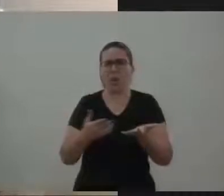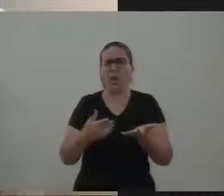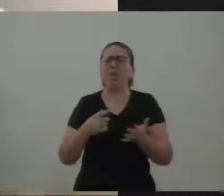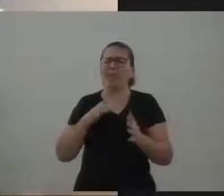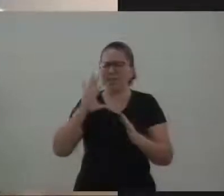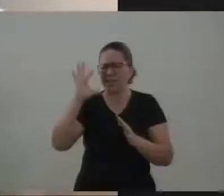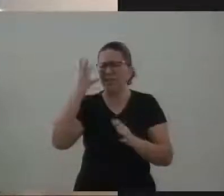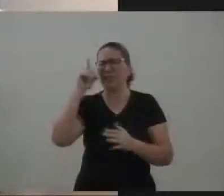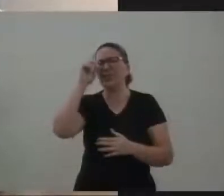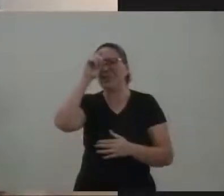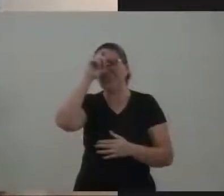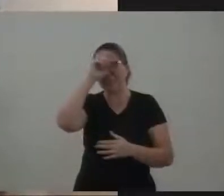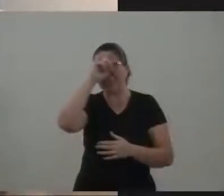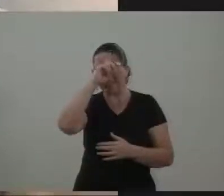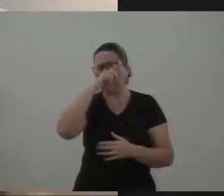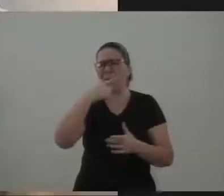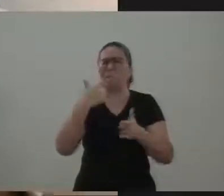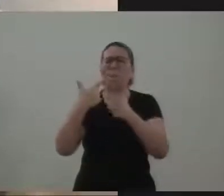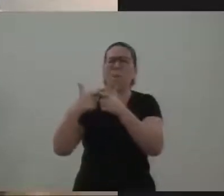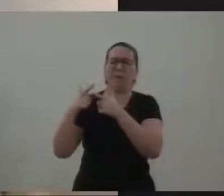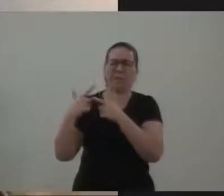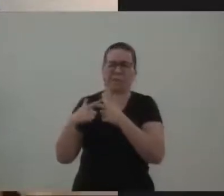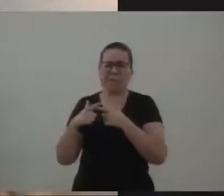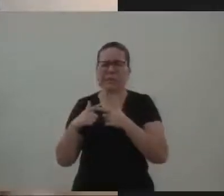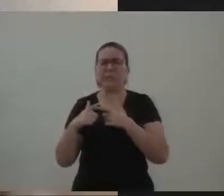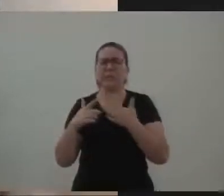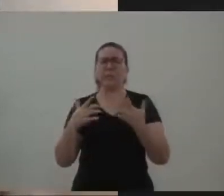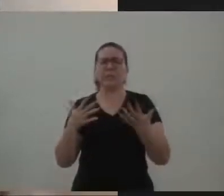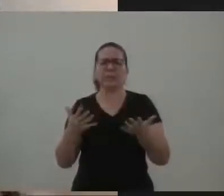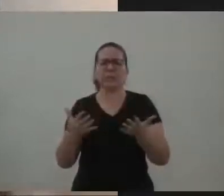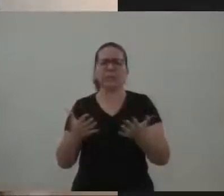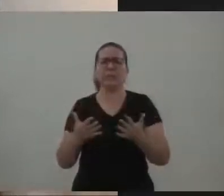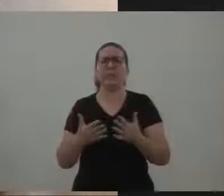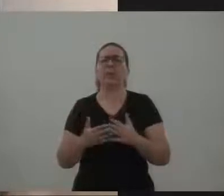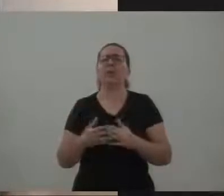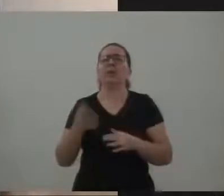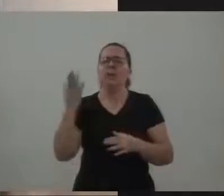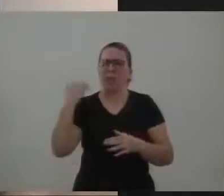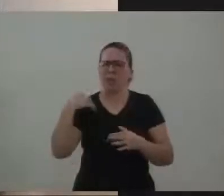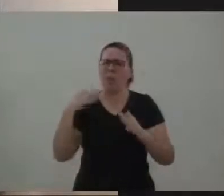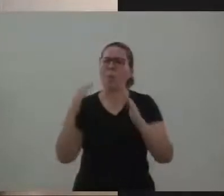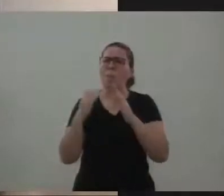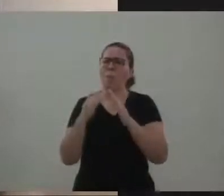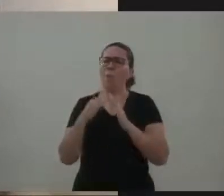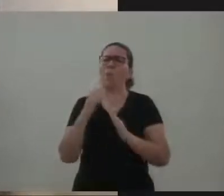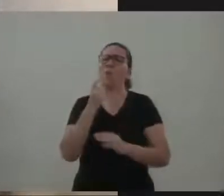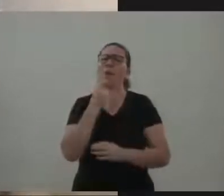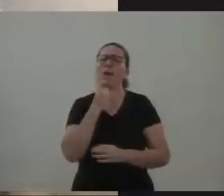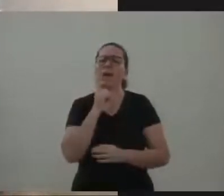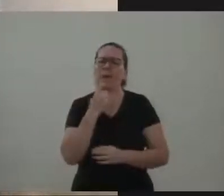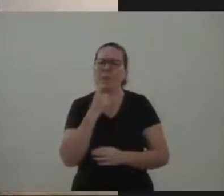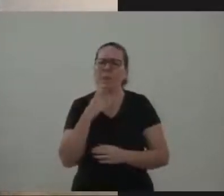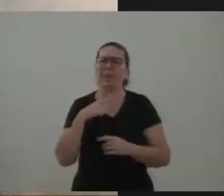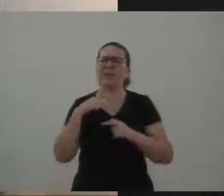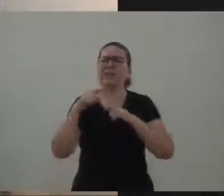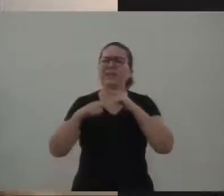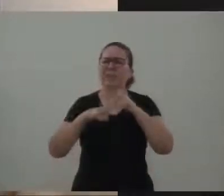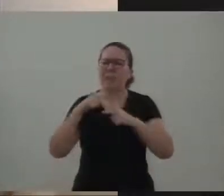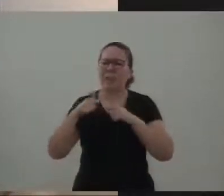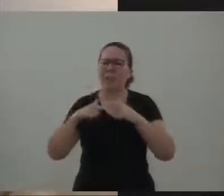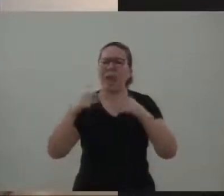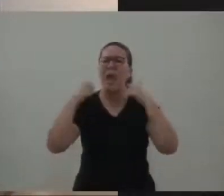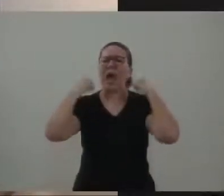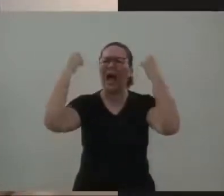as dificuldades, né? E nisso, né, fui morar em Campinas, trabalhava na recepção da